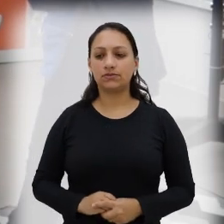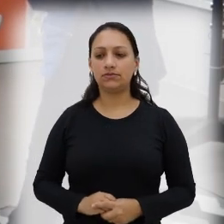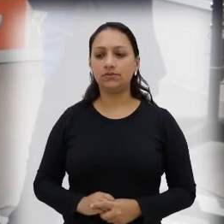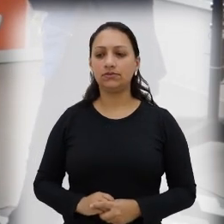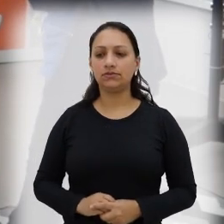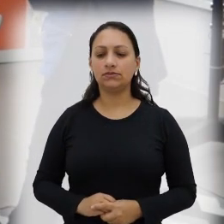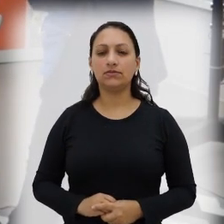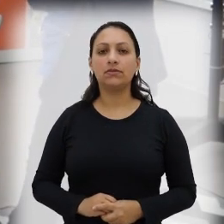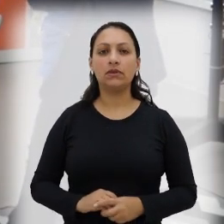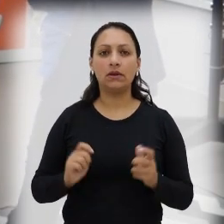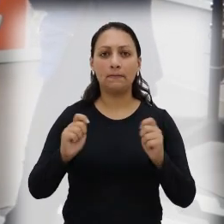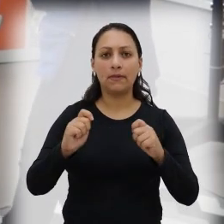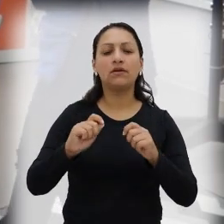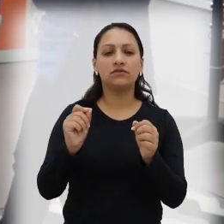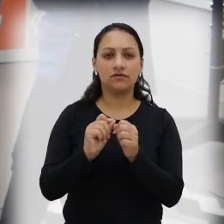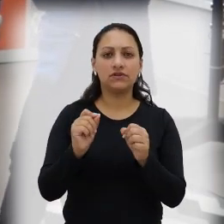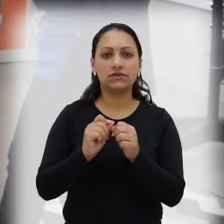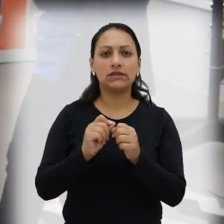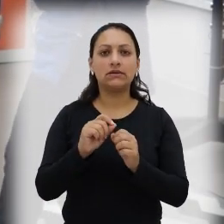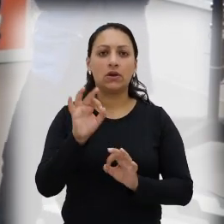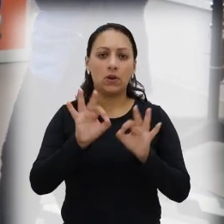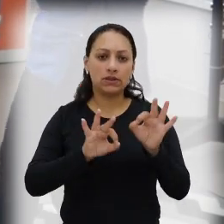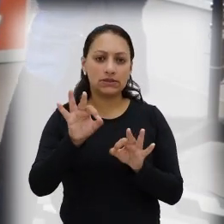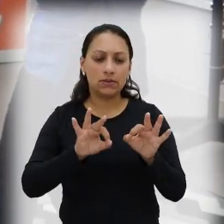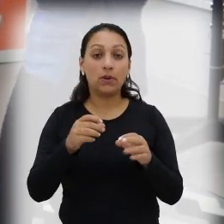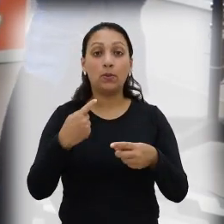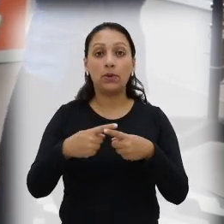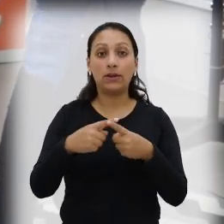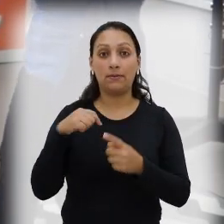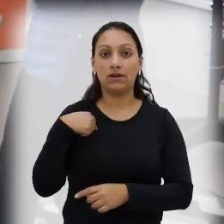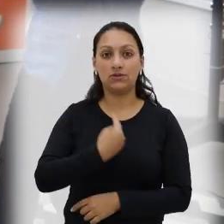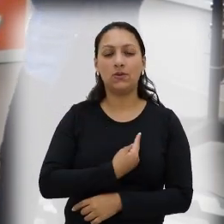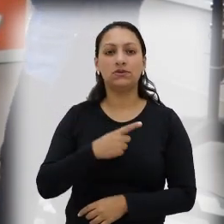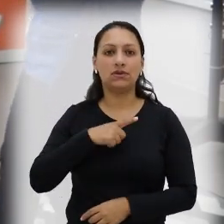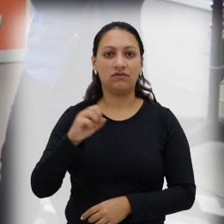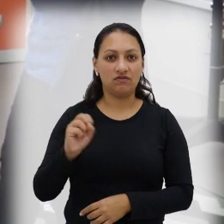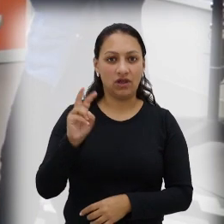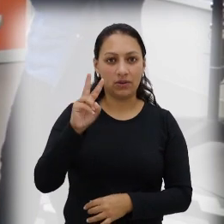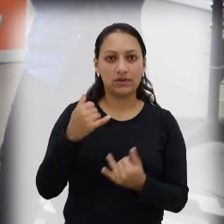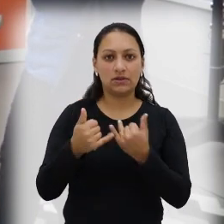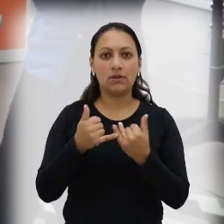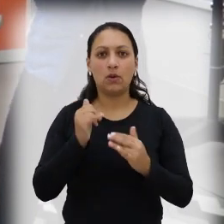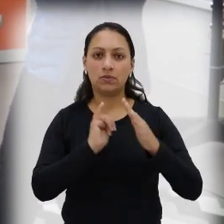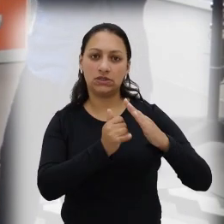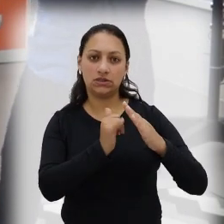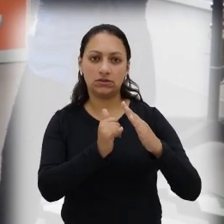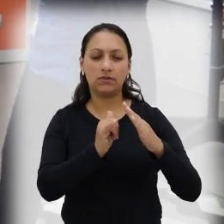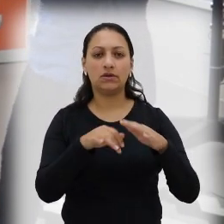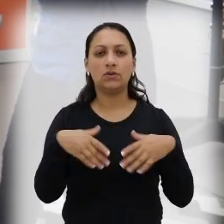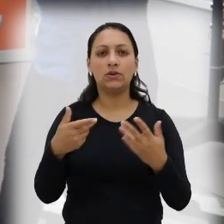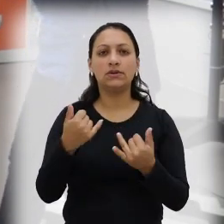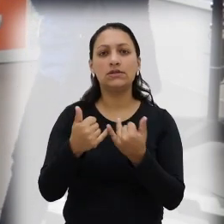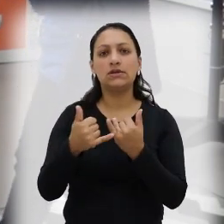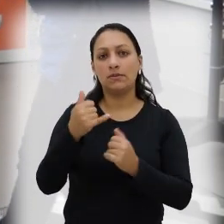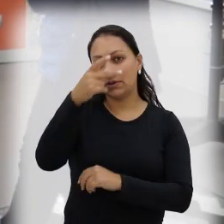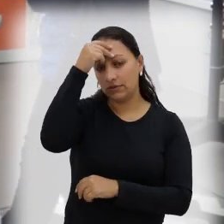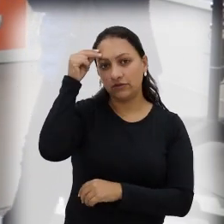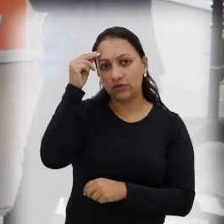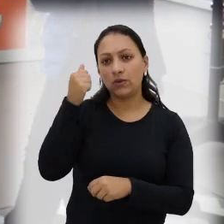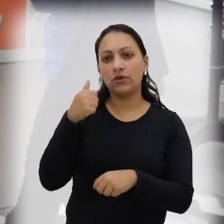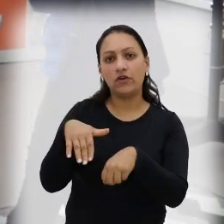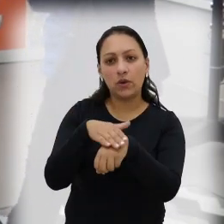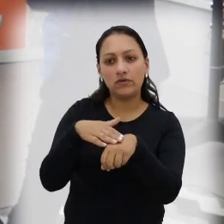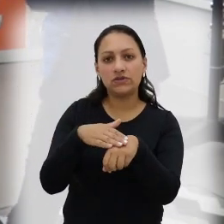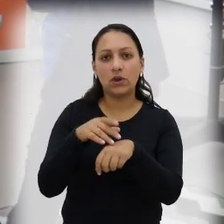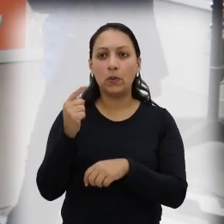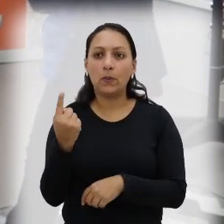Então dá para fazer isso sem problema, dá para montar. Eu digo porque para nós é válido isso como startup, porque quando a gente senta com uma prefeitura, quando tu vai conversar com outra,